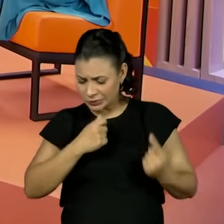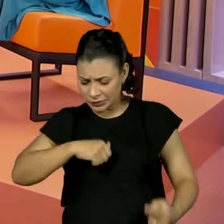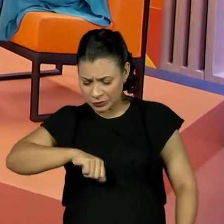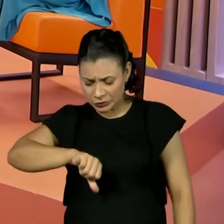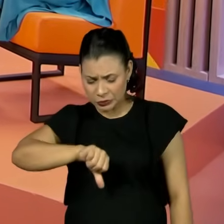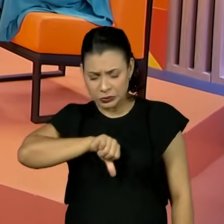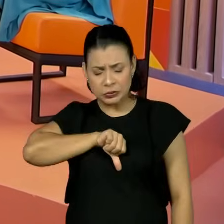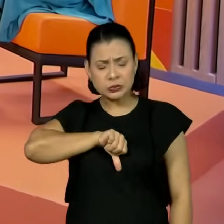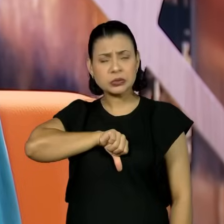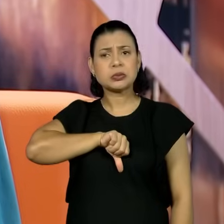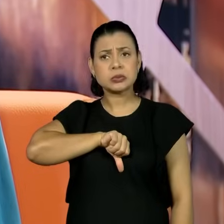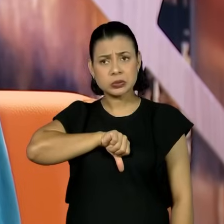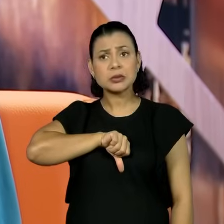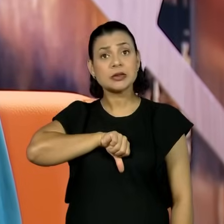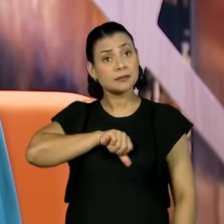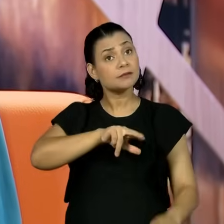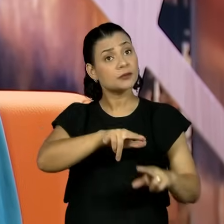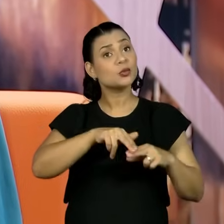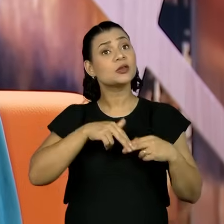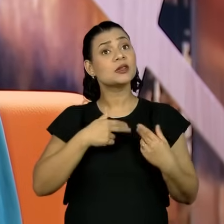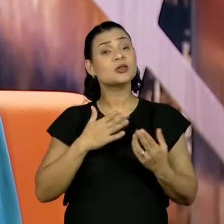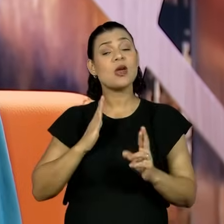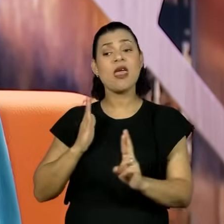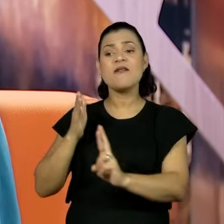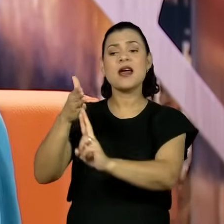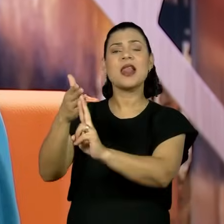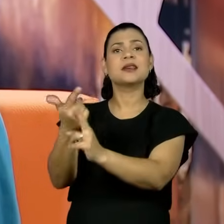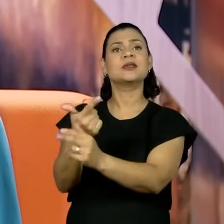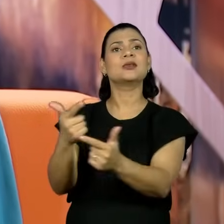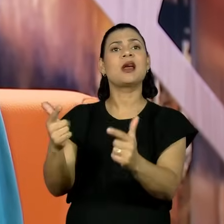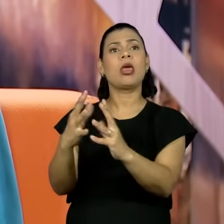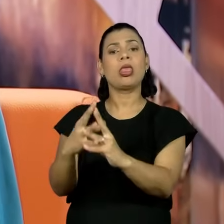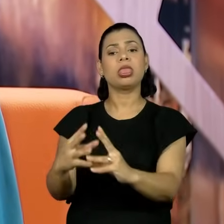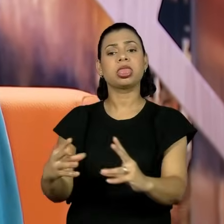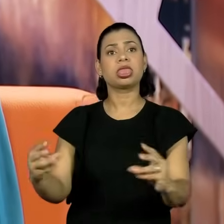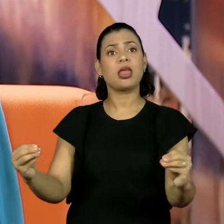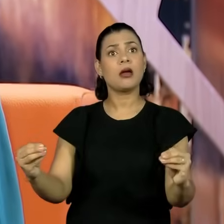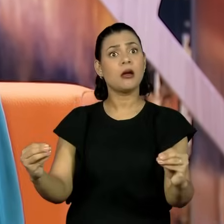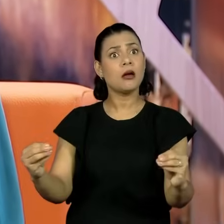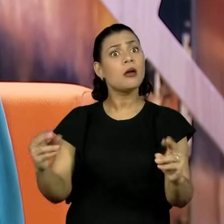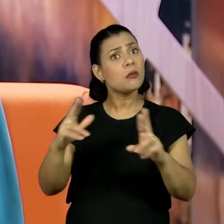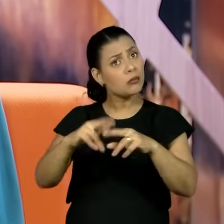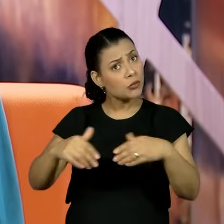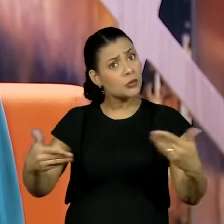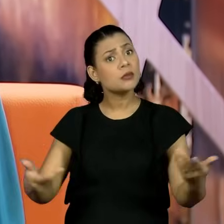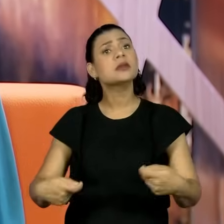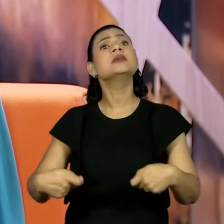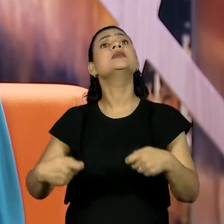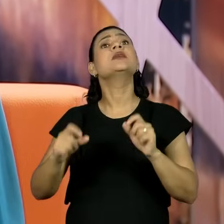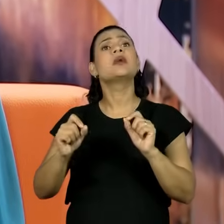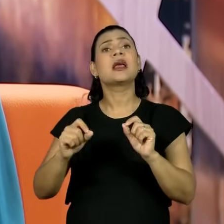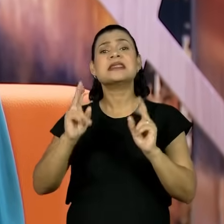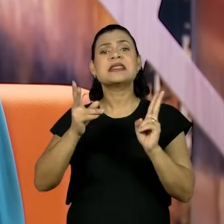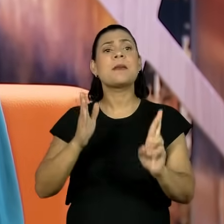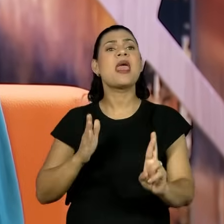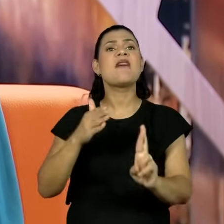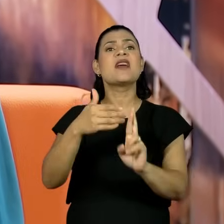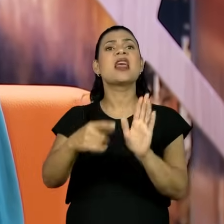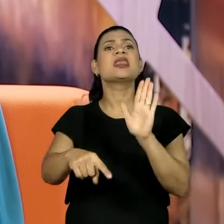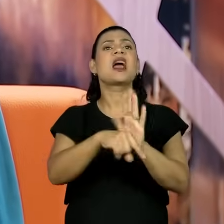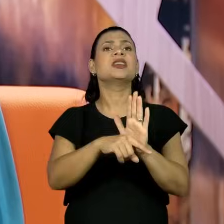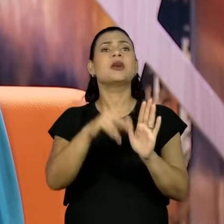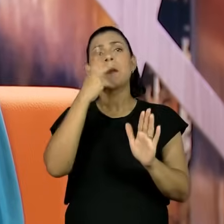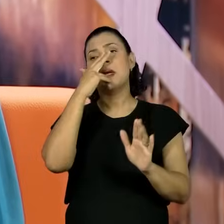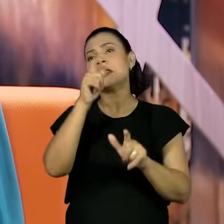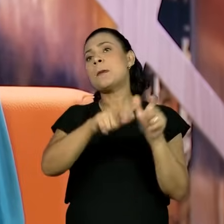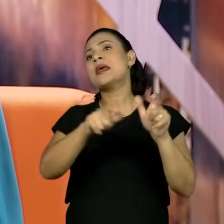seus espelhamentos, os seus sistemas de referências. Infelizmente, seus sistemas são referências negativas, mas não negativas porque